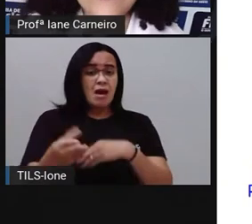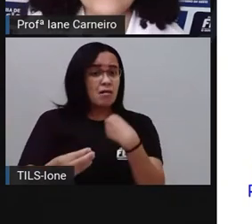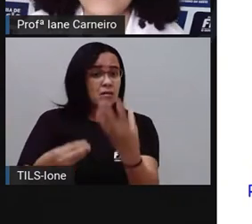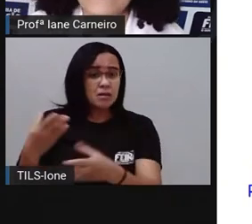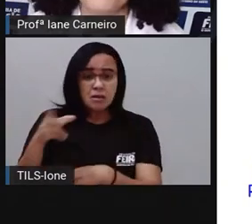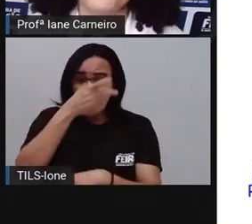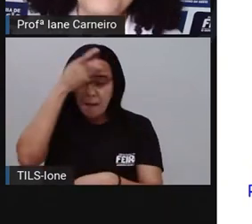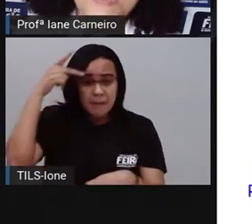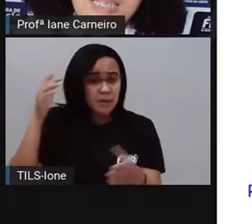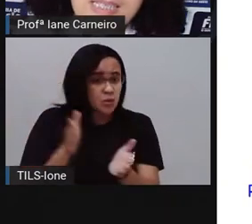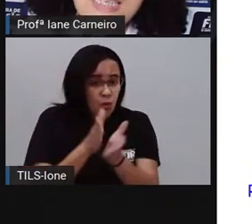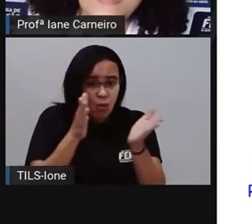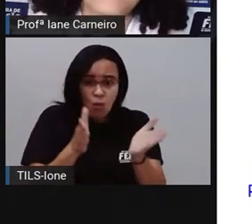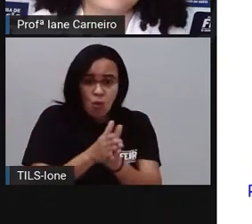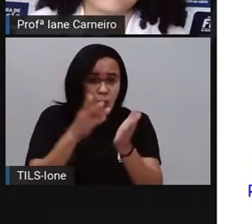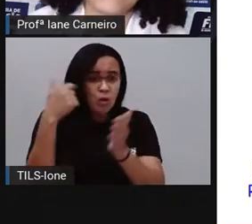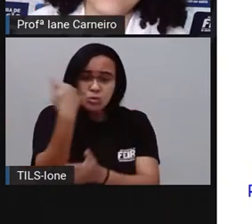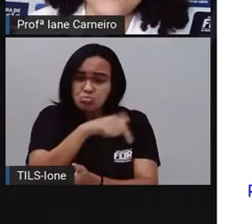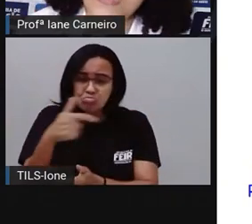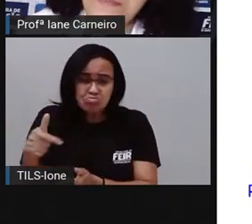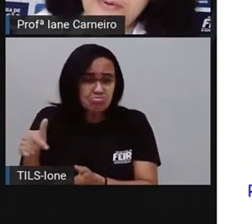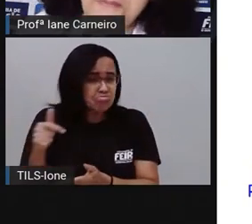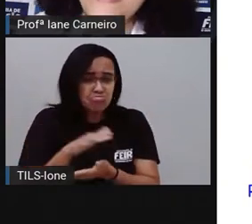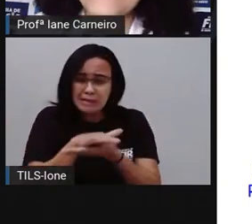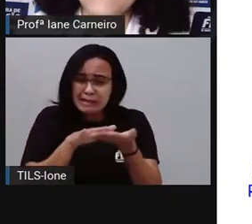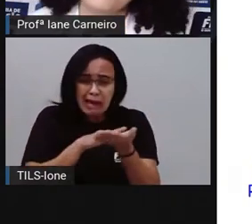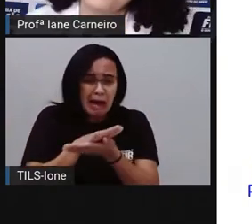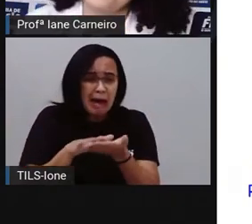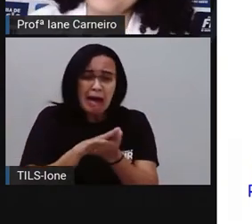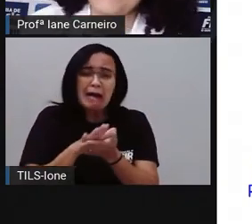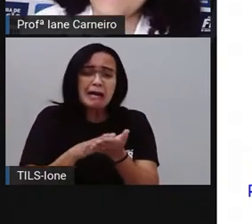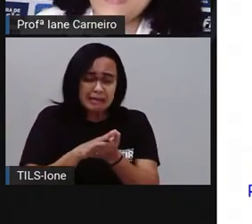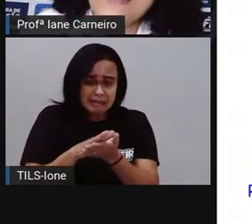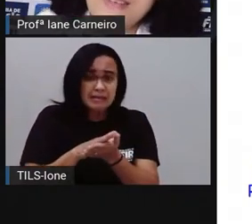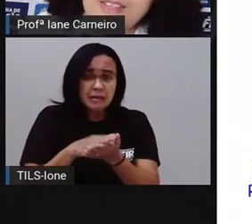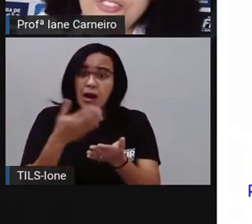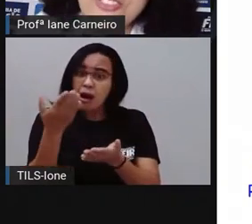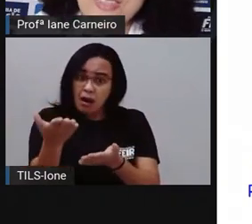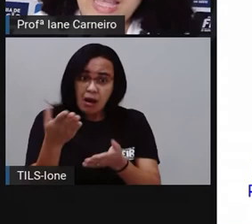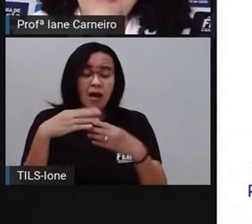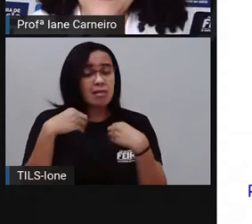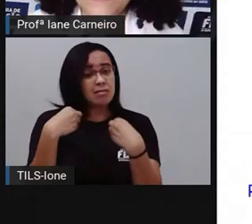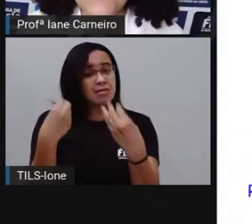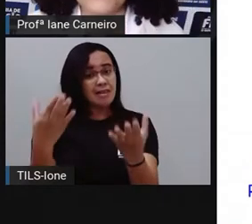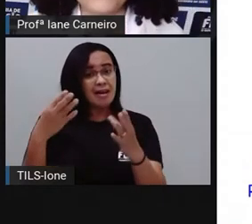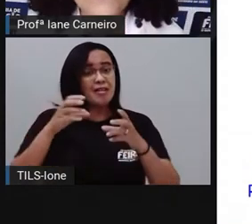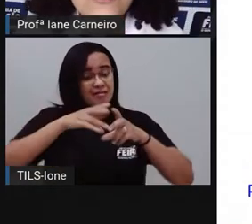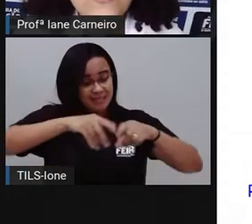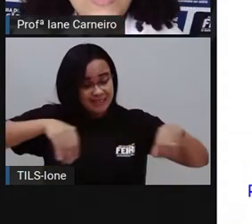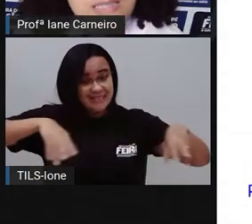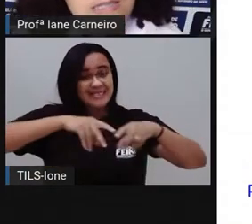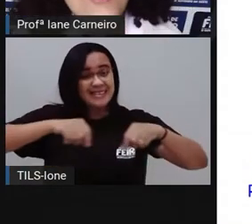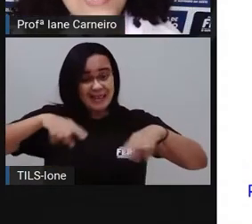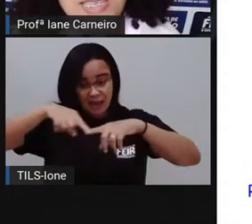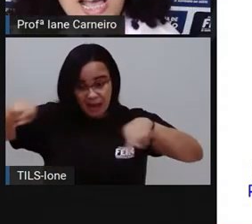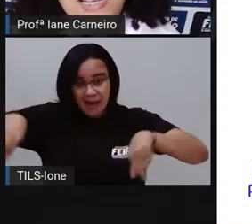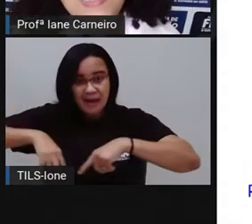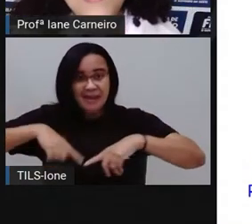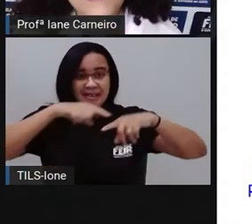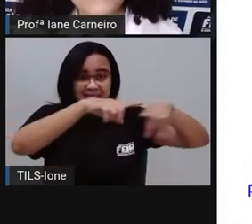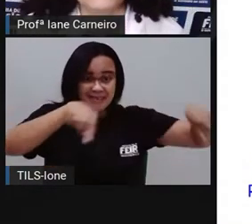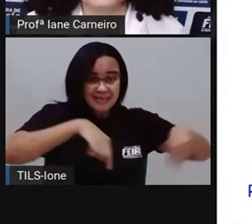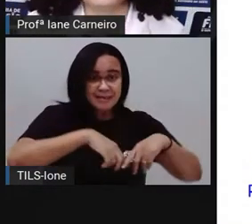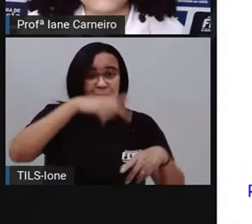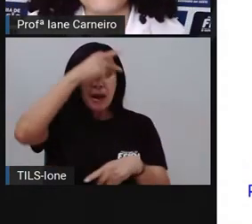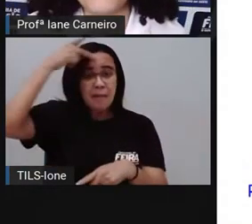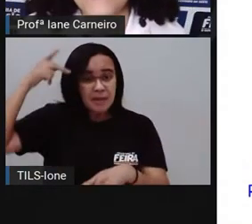Então, às vezes, chegavam famílias na casa de Dona Pomba e ela distribuía pequenos lotes de terra para que as pessoas construíssem suas casas,